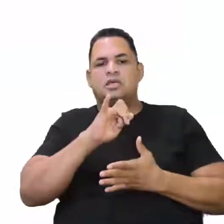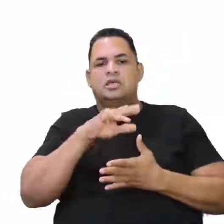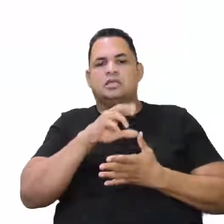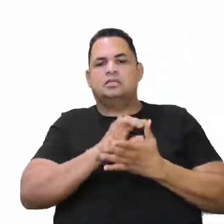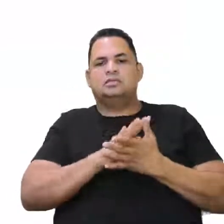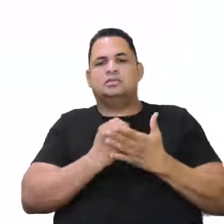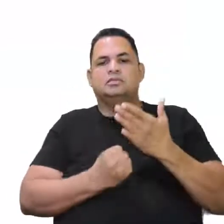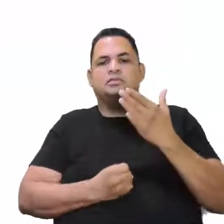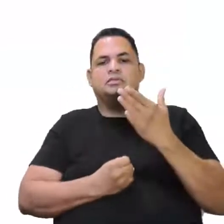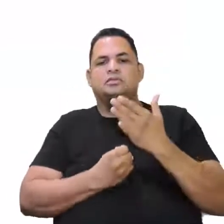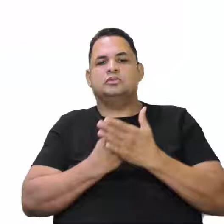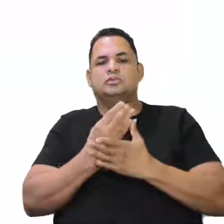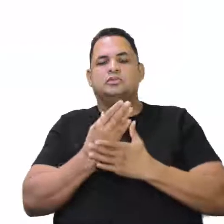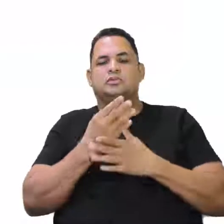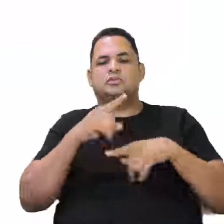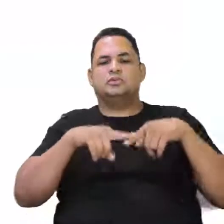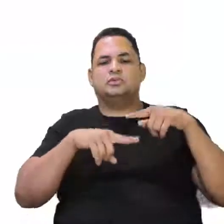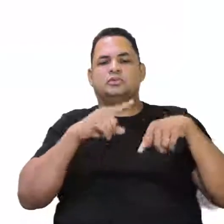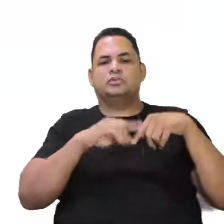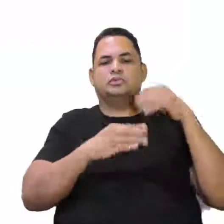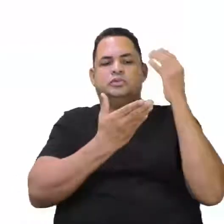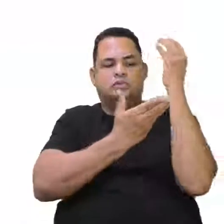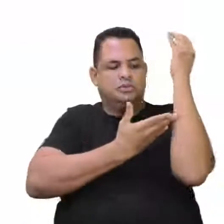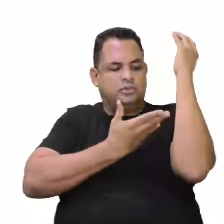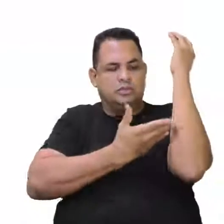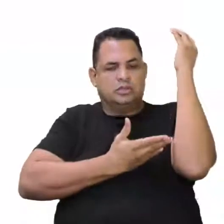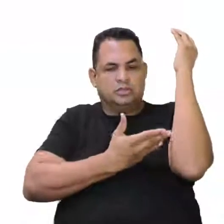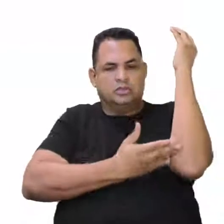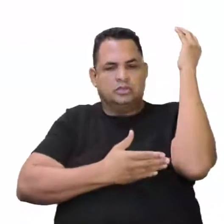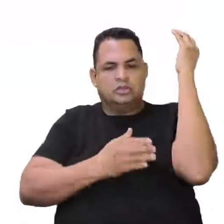produto originado da nossa seringueira,